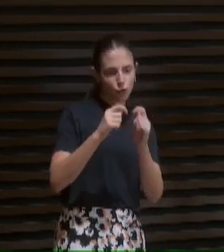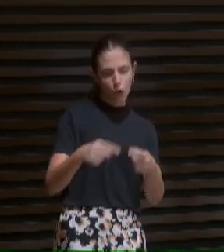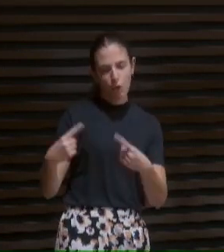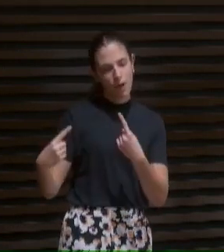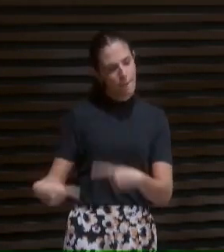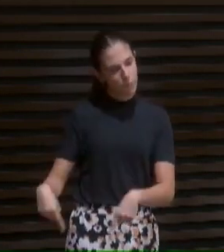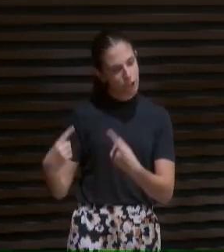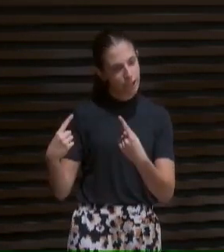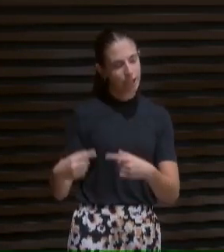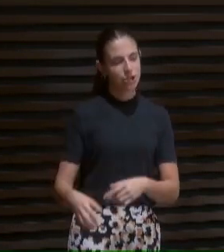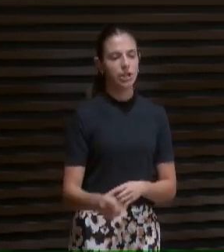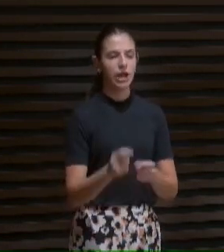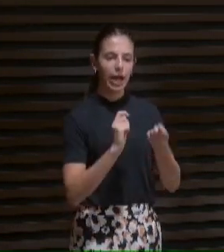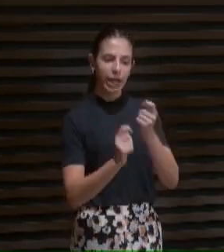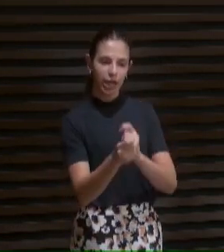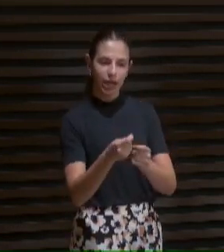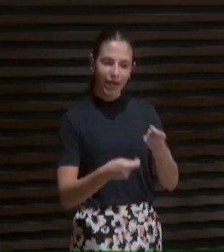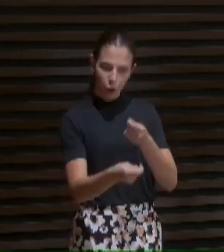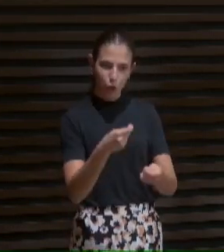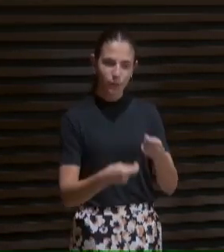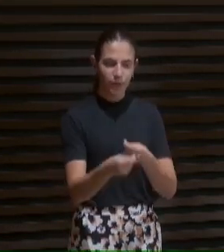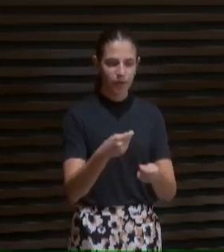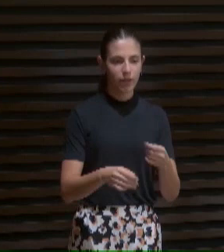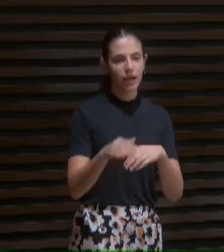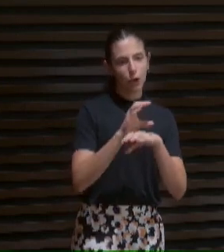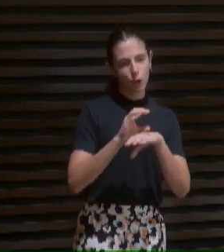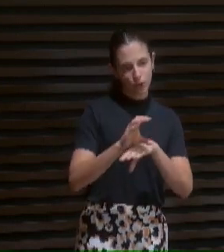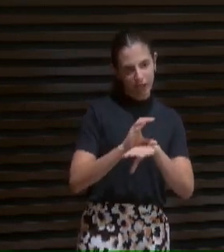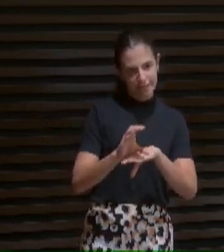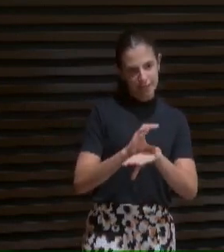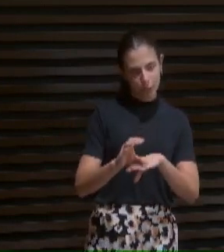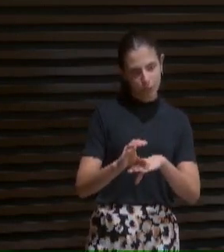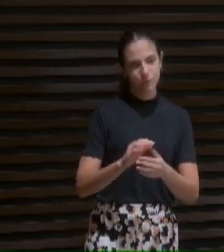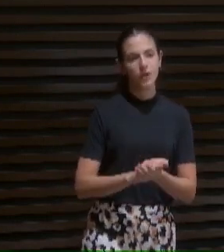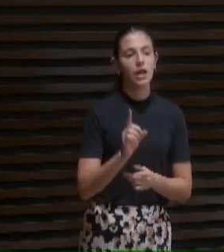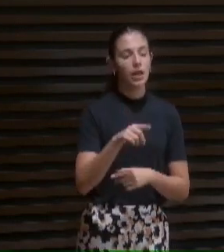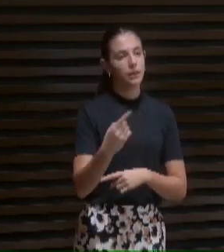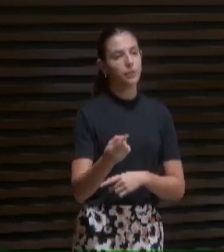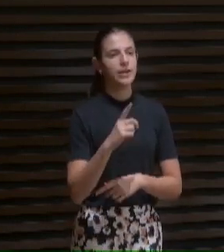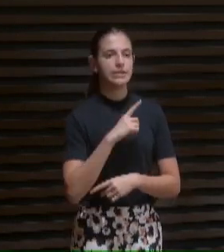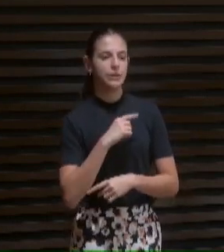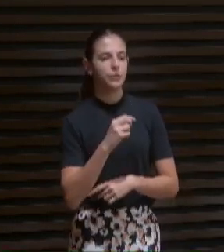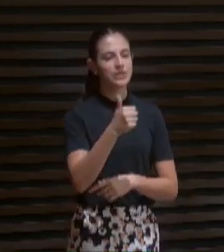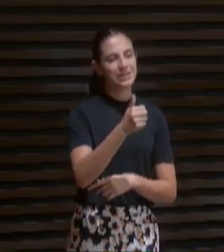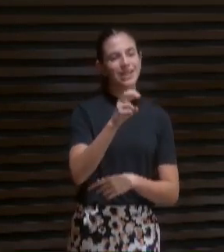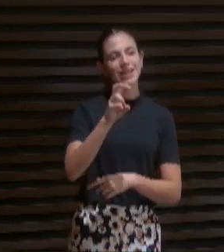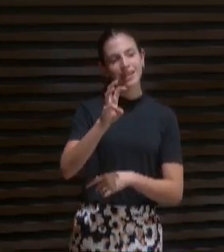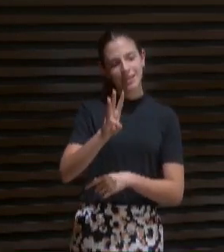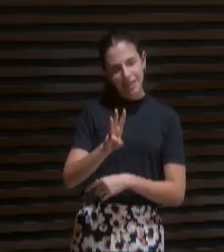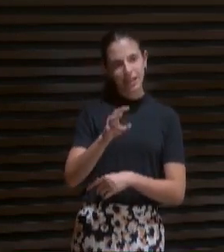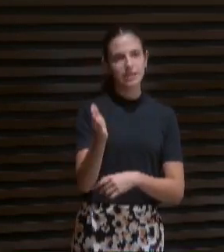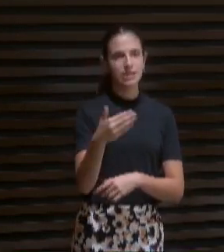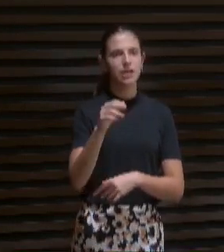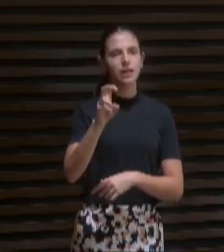a comunicação. Depois nós temos 13, depois nós temos 50, depois nós temos 100, embaixo na